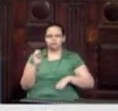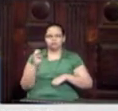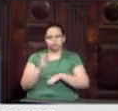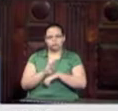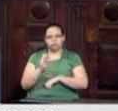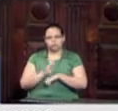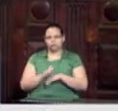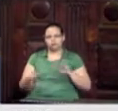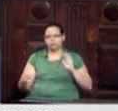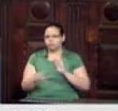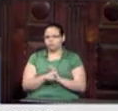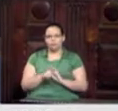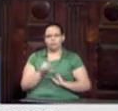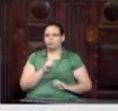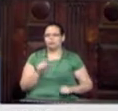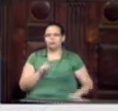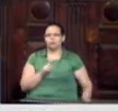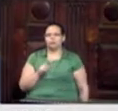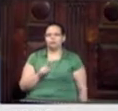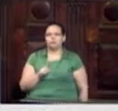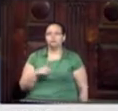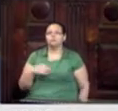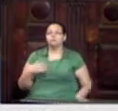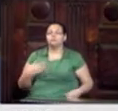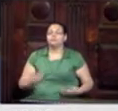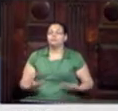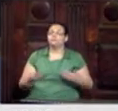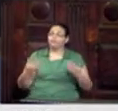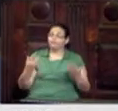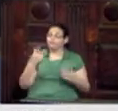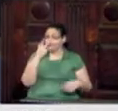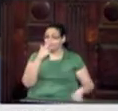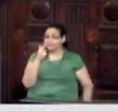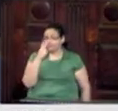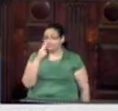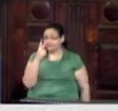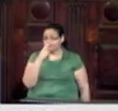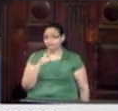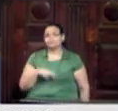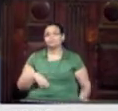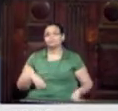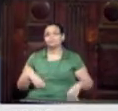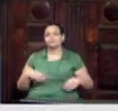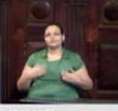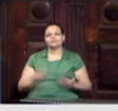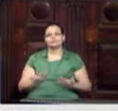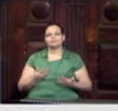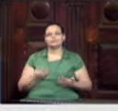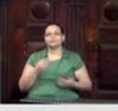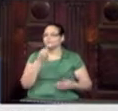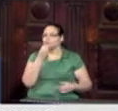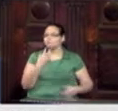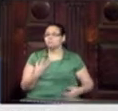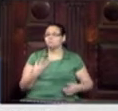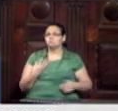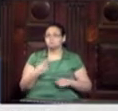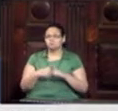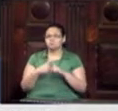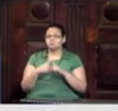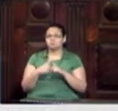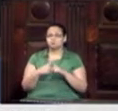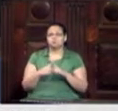estadual e não o interestadual. Então, me pareceu esse slogan bastante positivo.